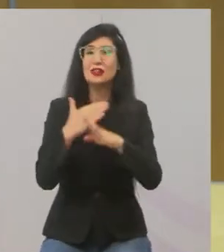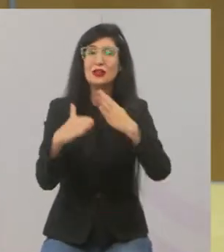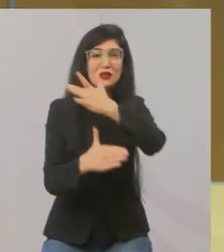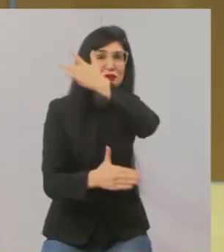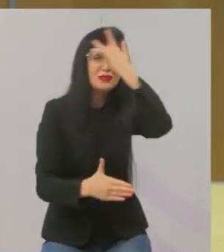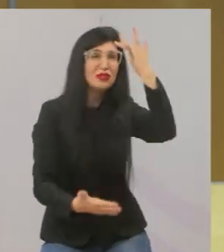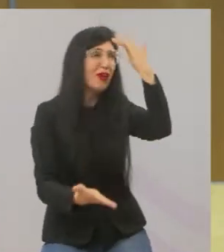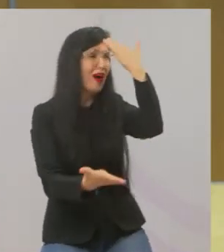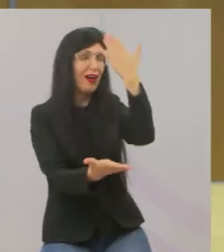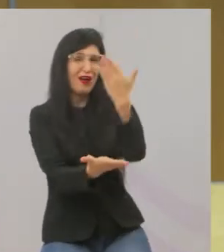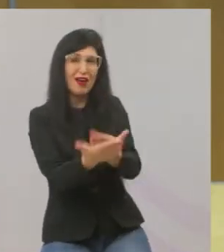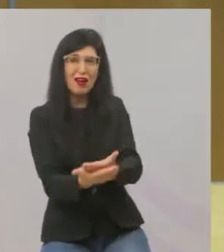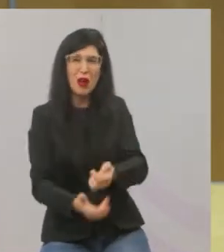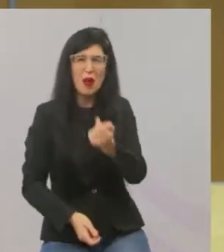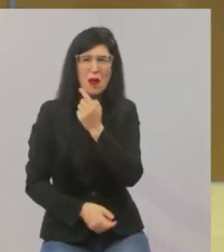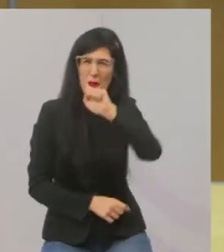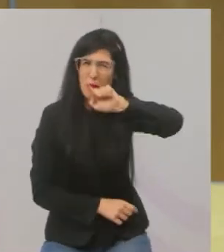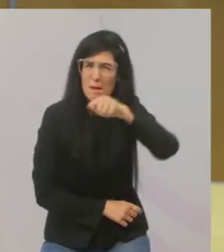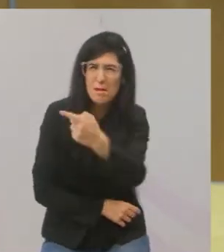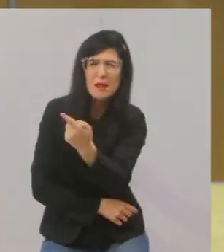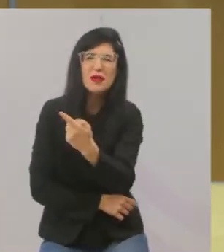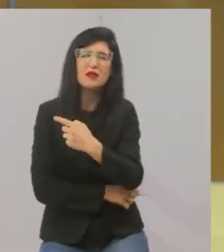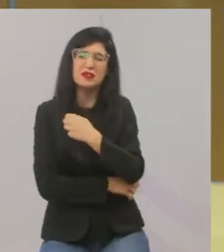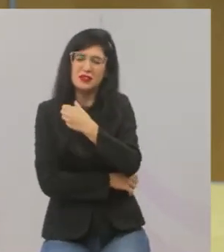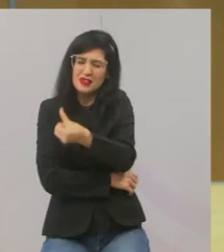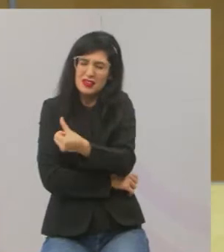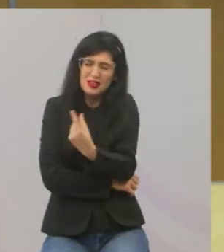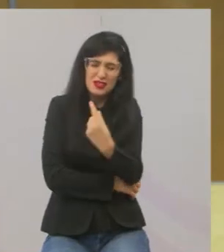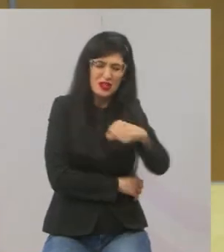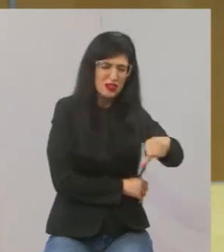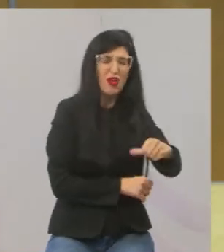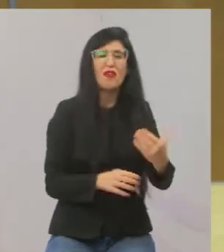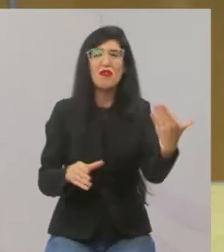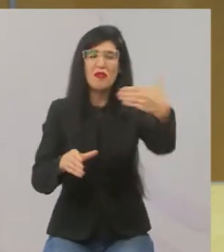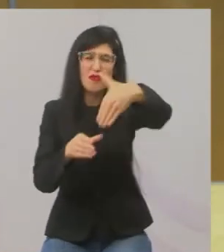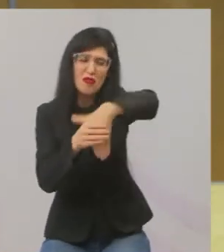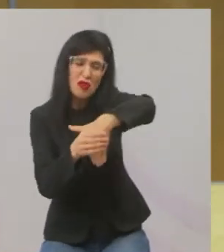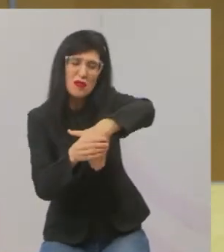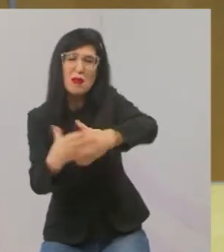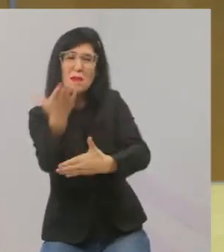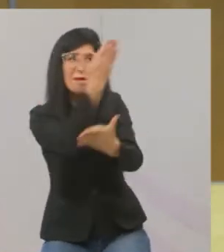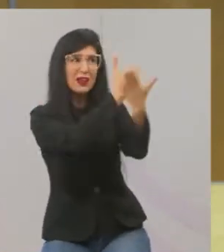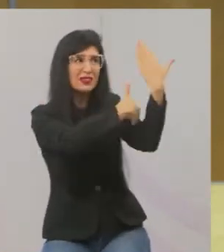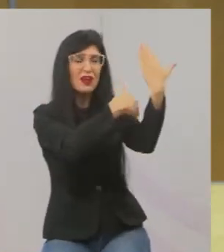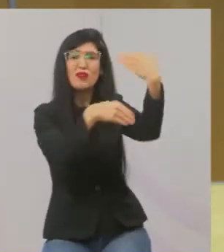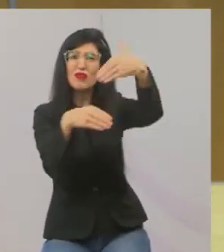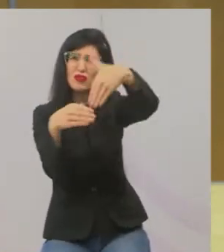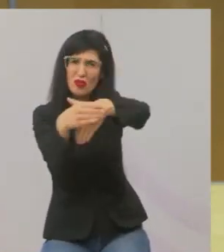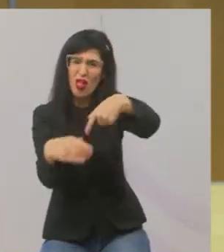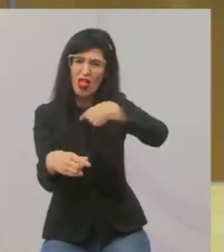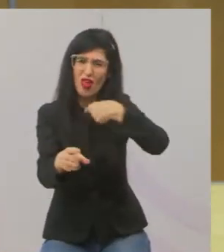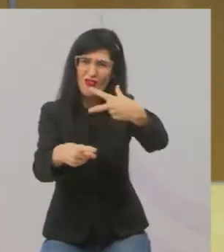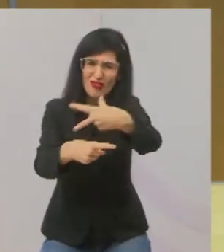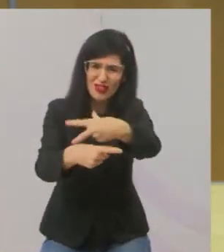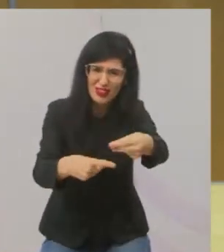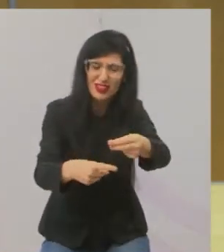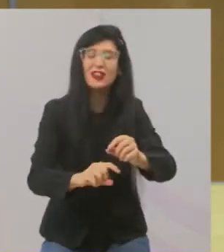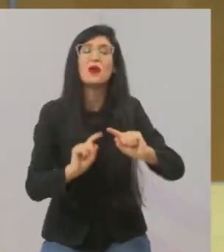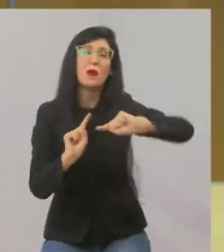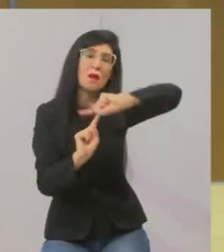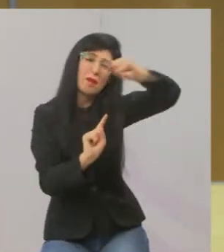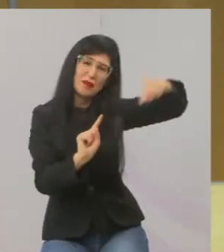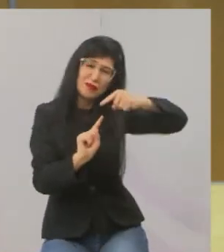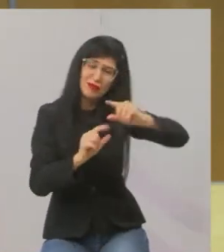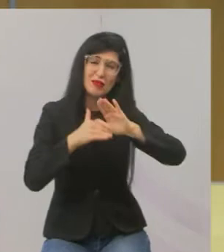no Aderbal. Foram 1.619 votos. E eu entrei num grupo maravilhoso para tomar conta da nossa cidade de